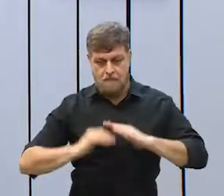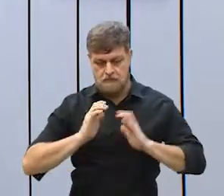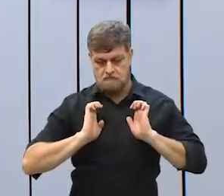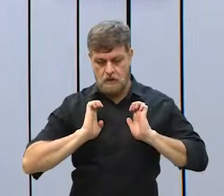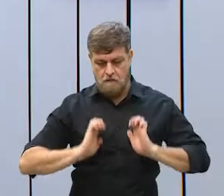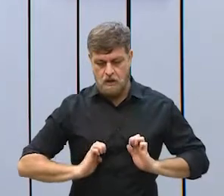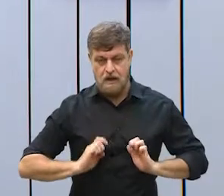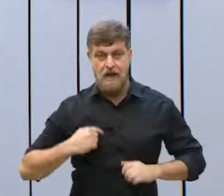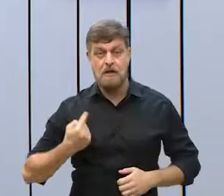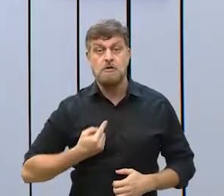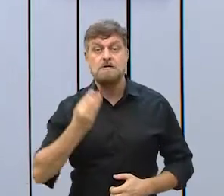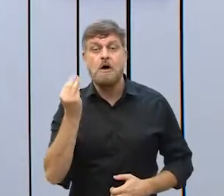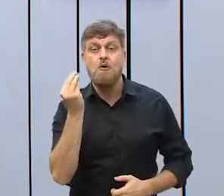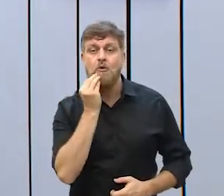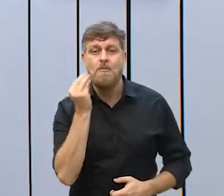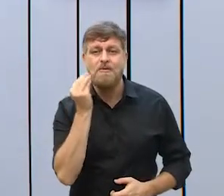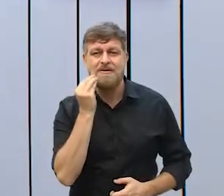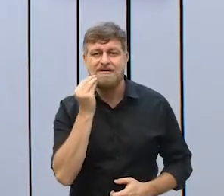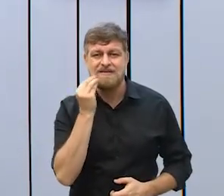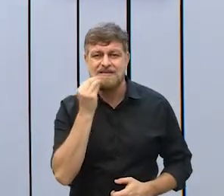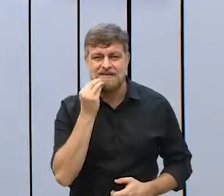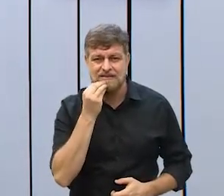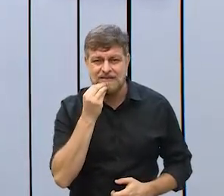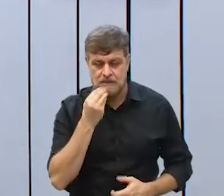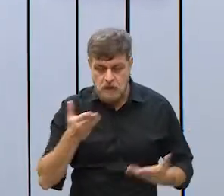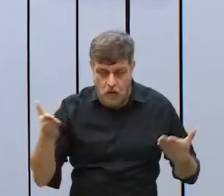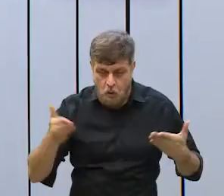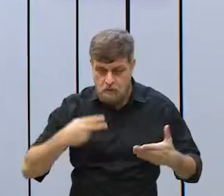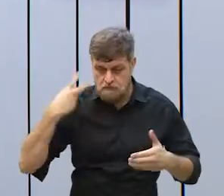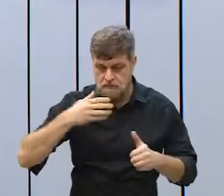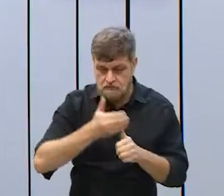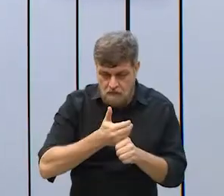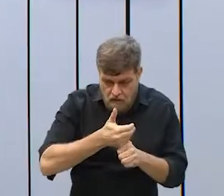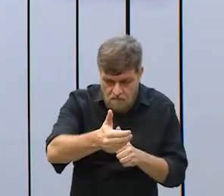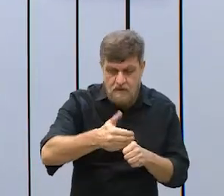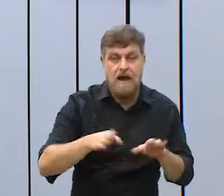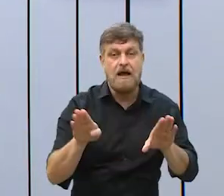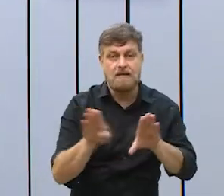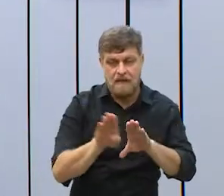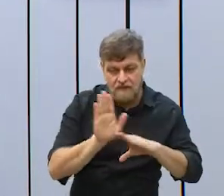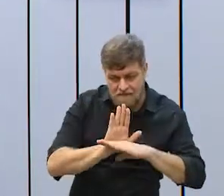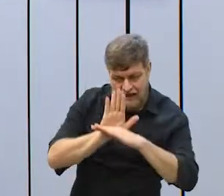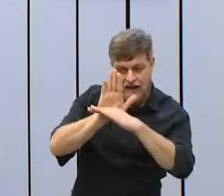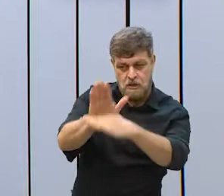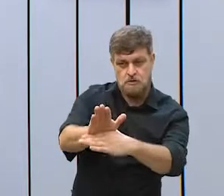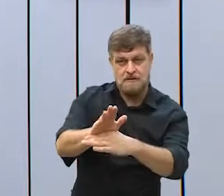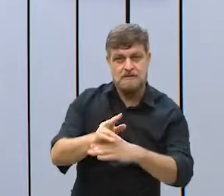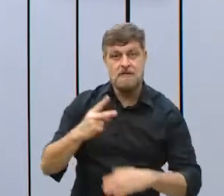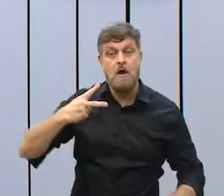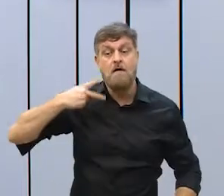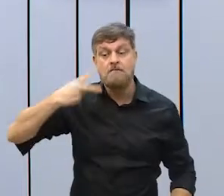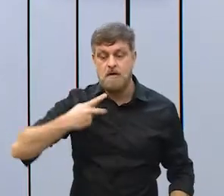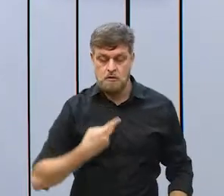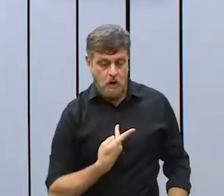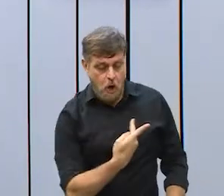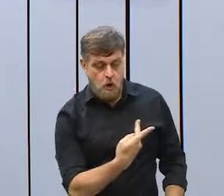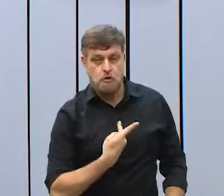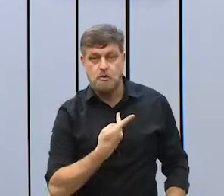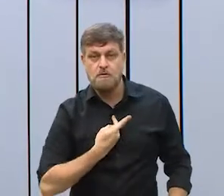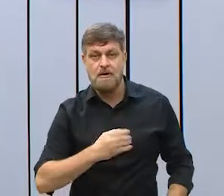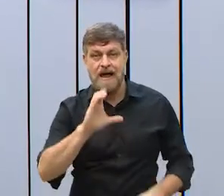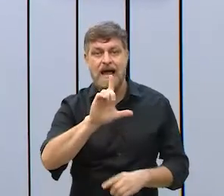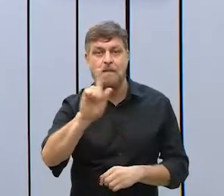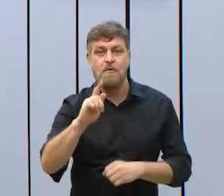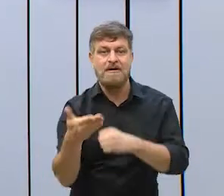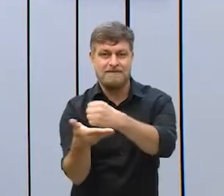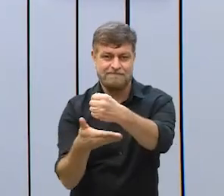nossa oportunidade que nós estamos tendo também vai ajudar isso. São vereadores do Campo Grande, raízes do